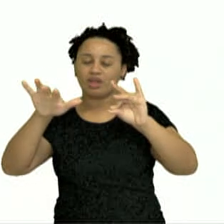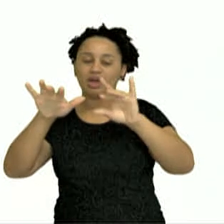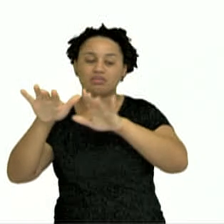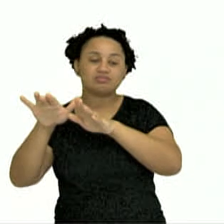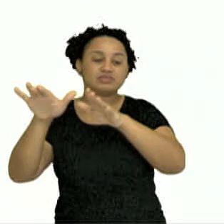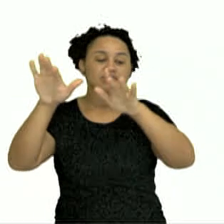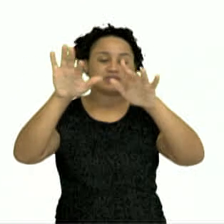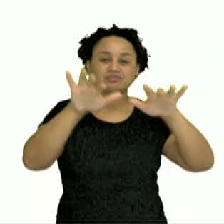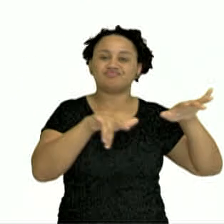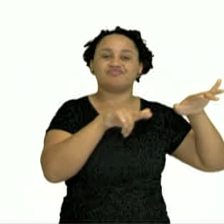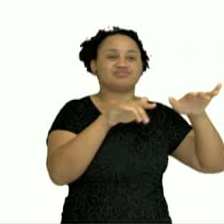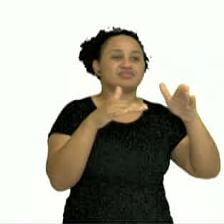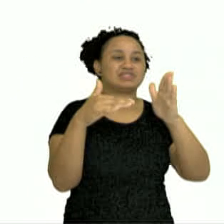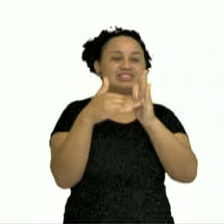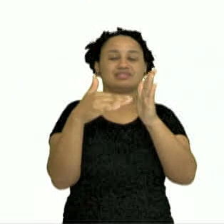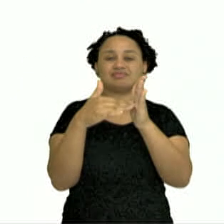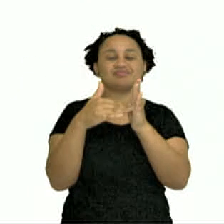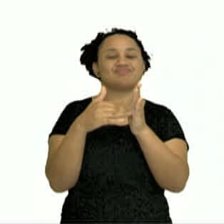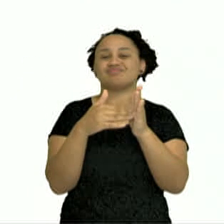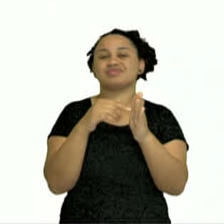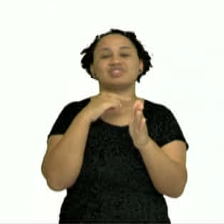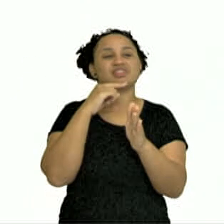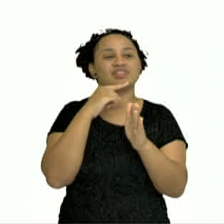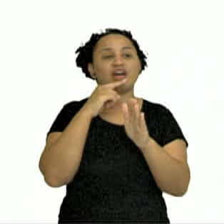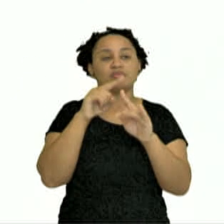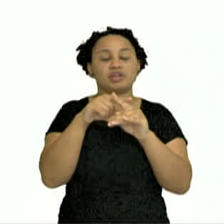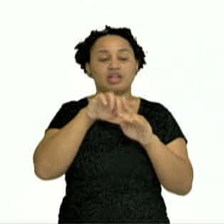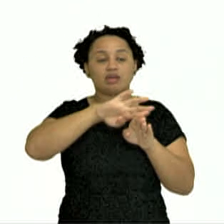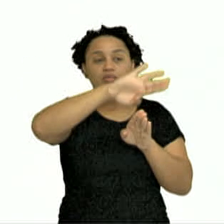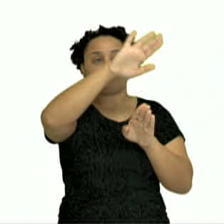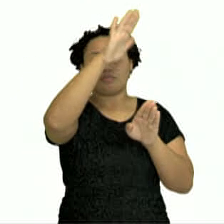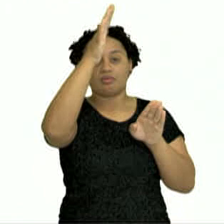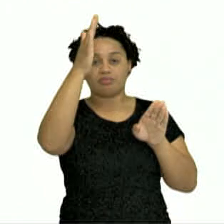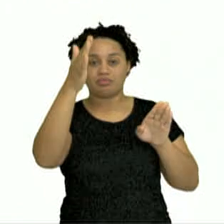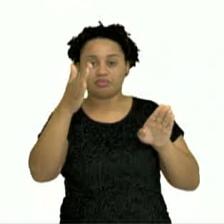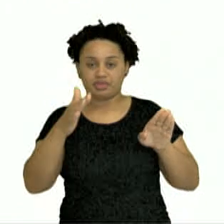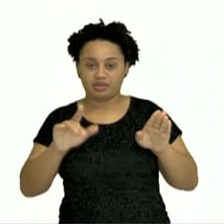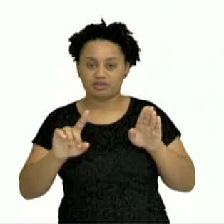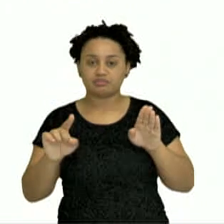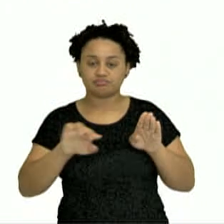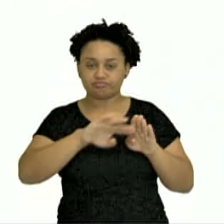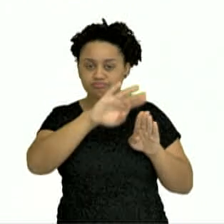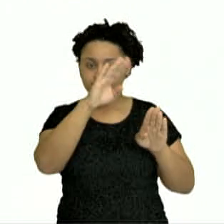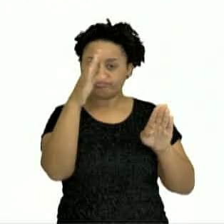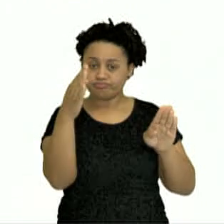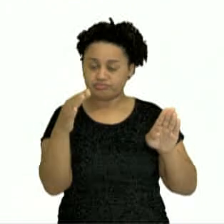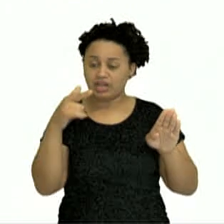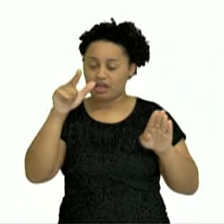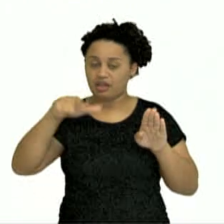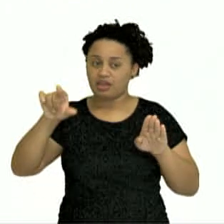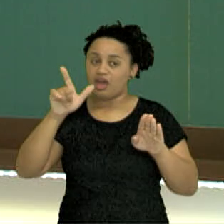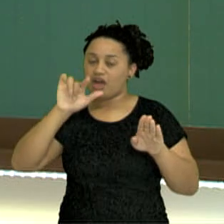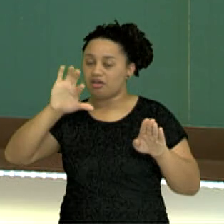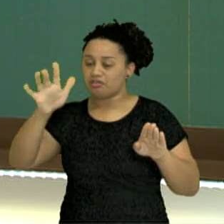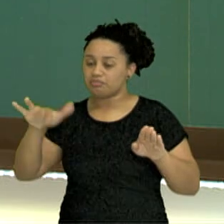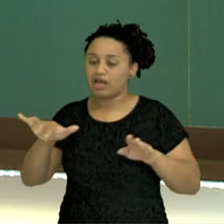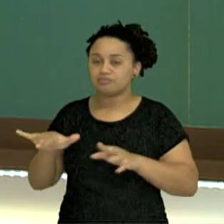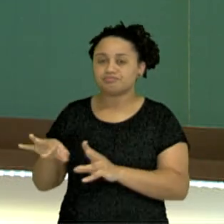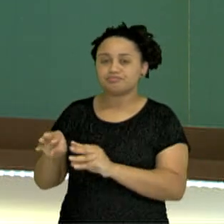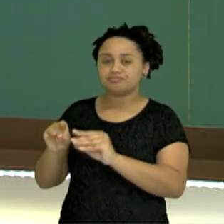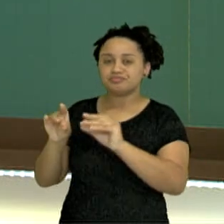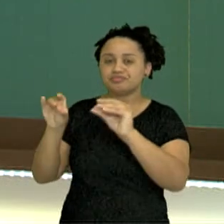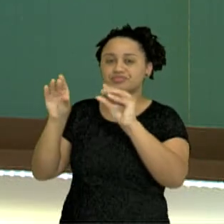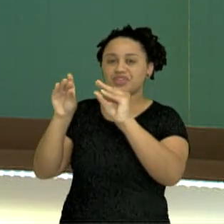consiga transpor essa barreira geográfica, ou seja, essa montanha. Então, a umidade que é proveniente do oceano, ela